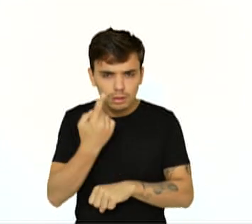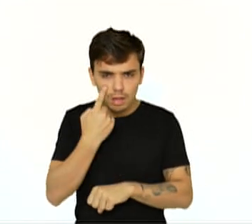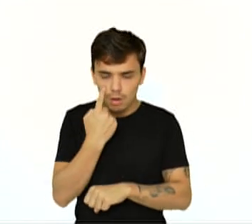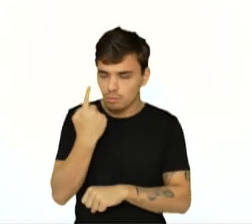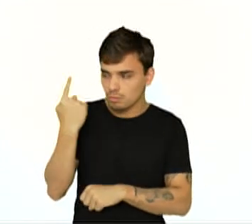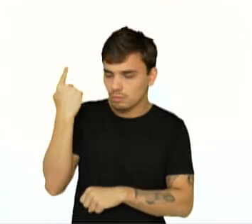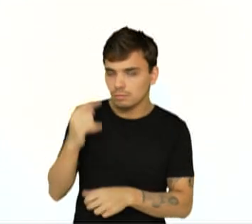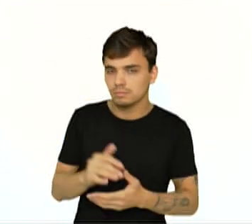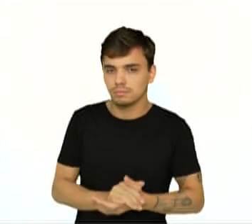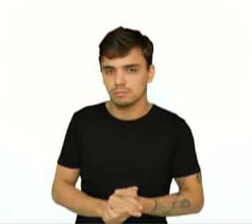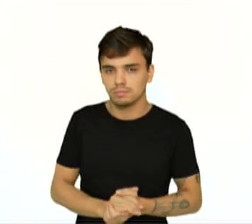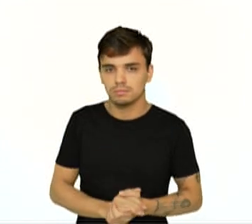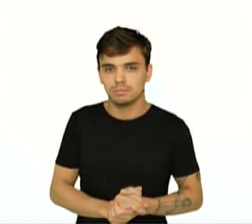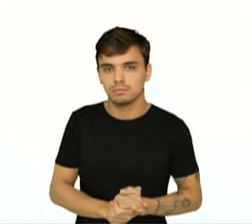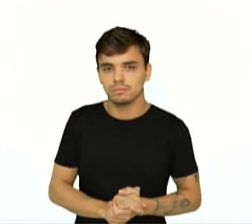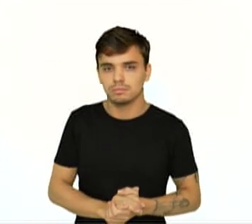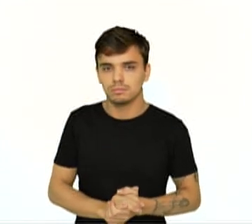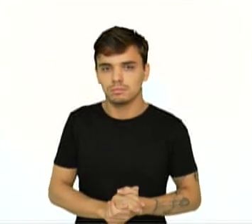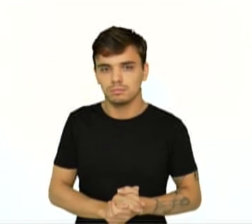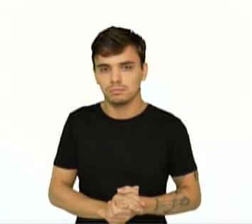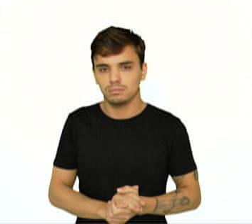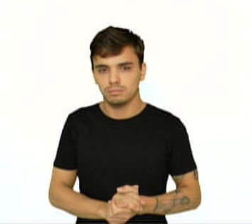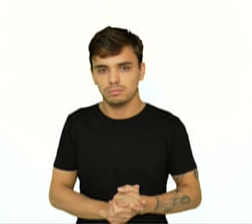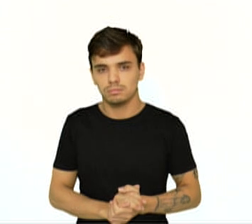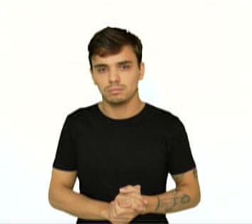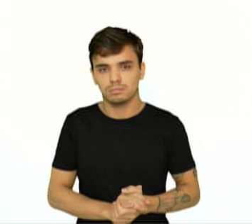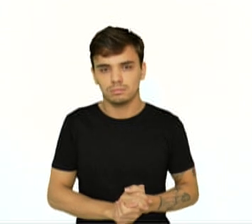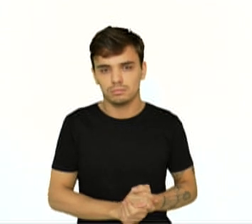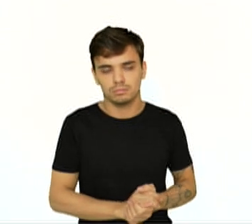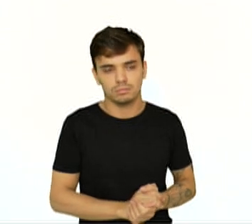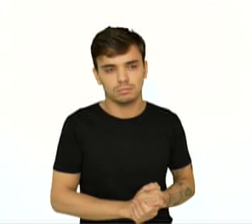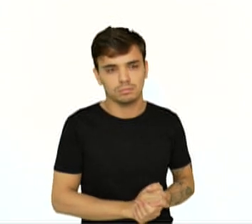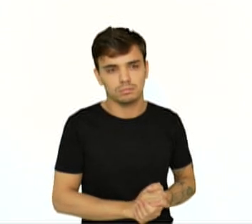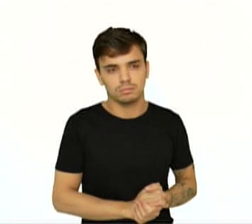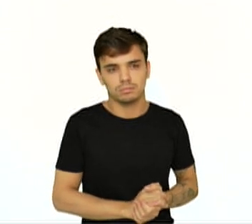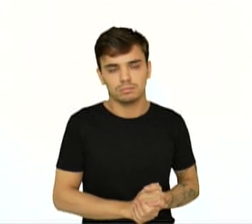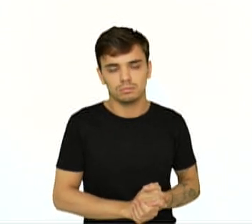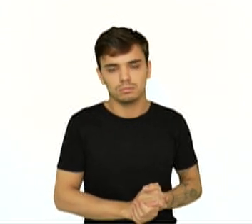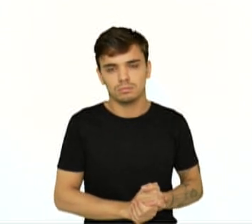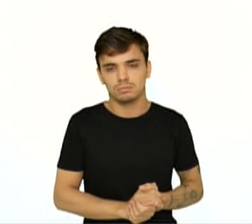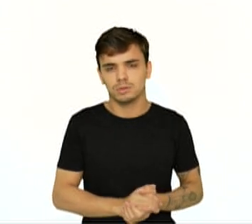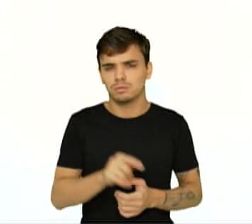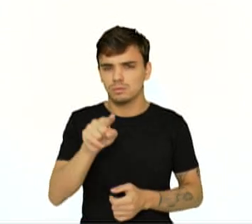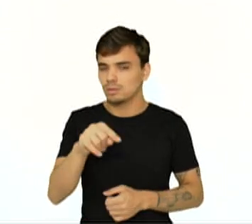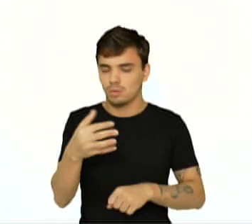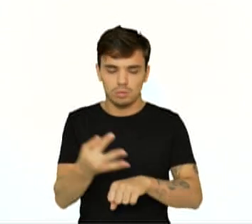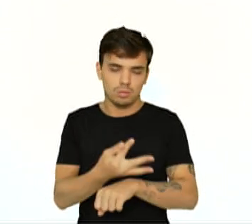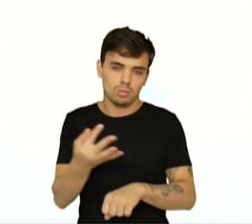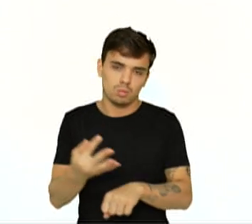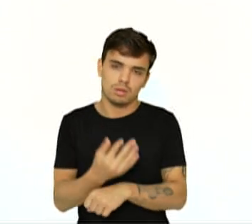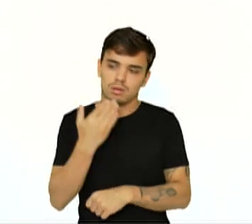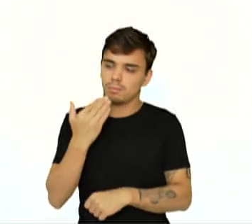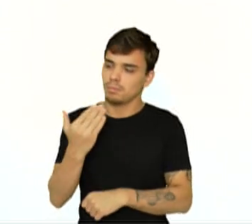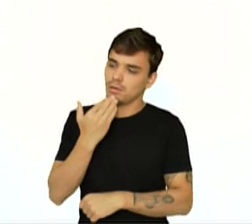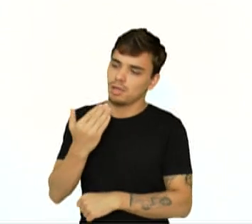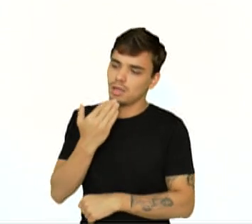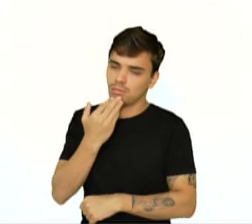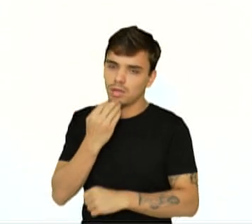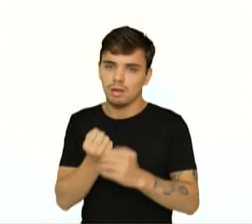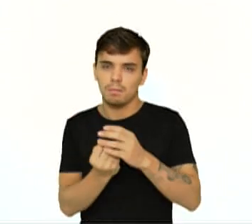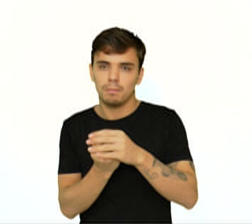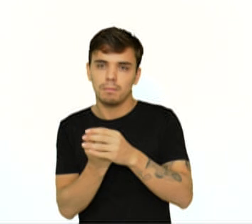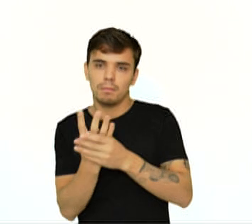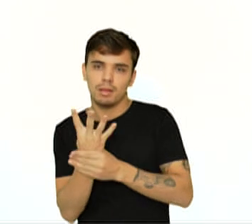papas fritas e um refresco? Não puedes resistir-te, né? Você não resiste, você pede aí batata